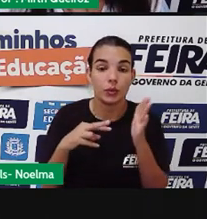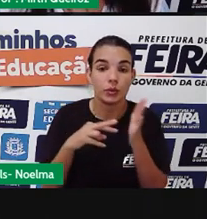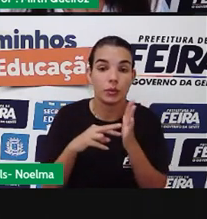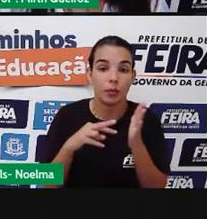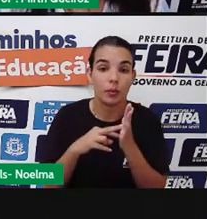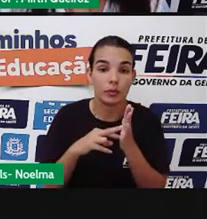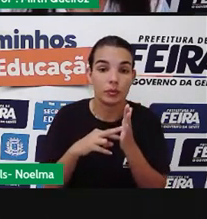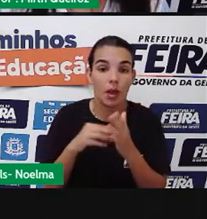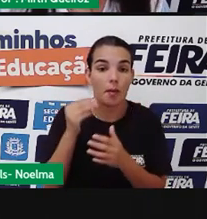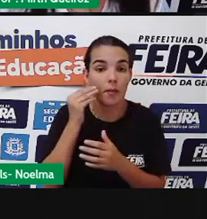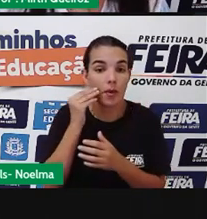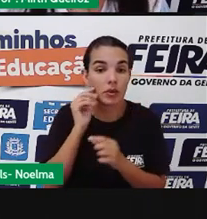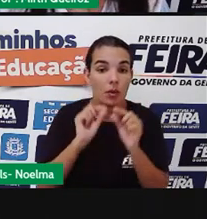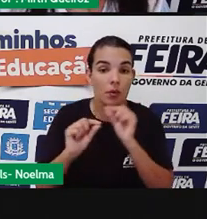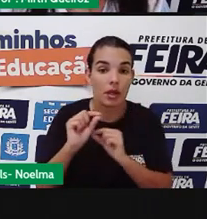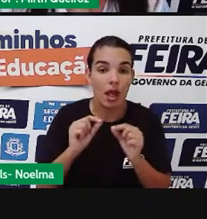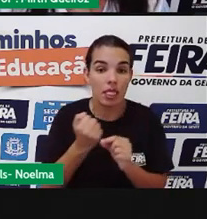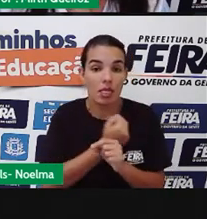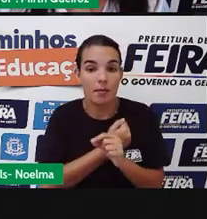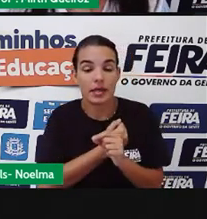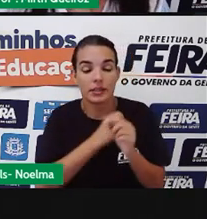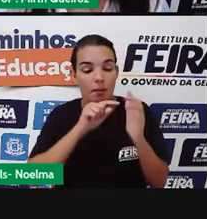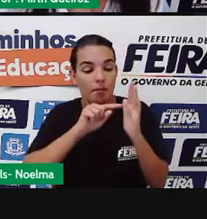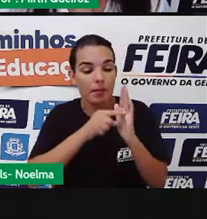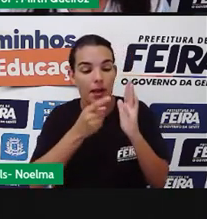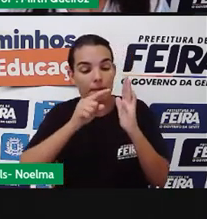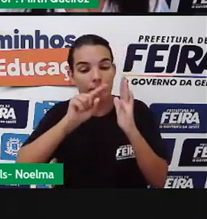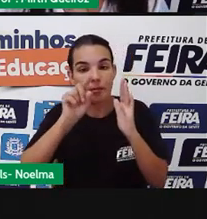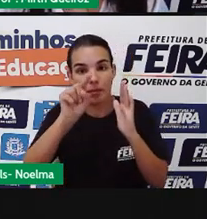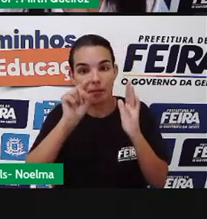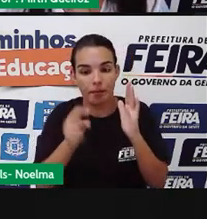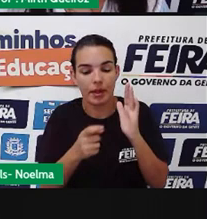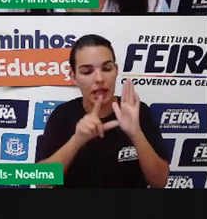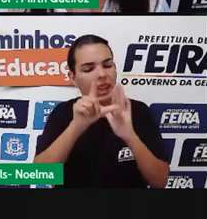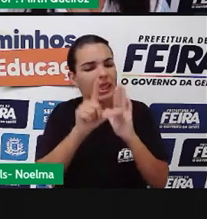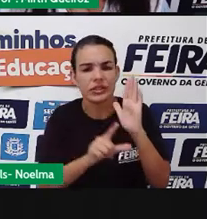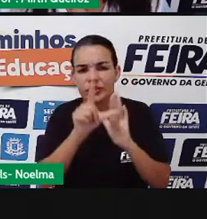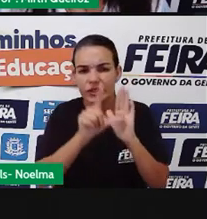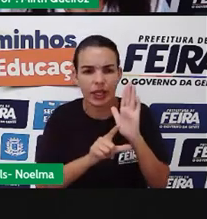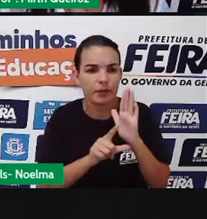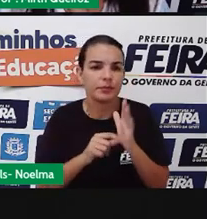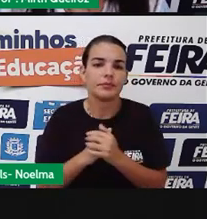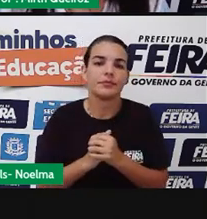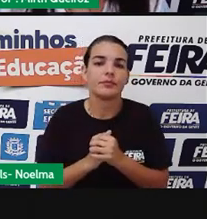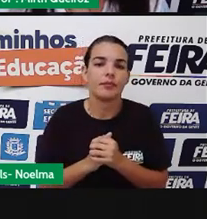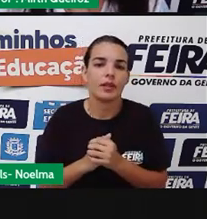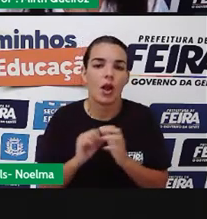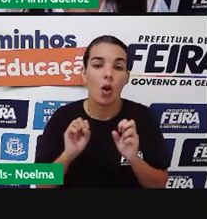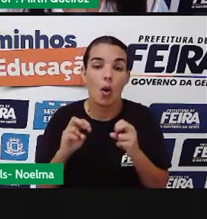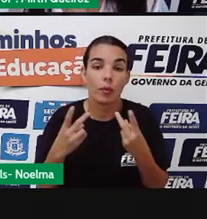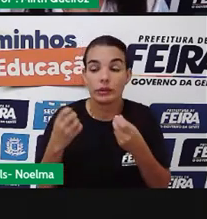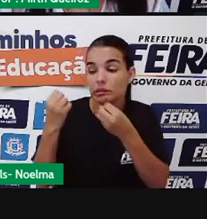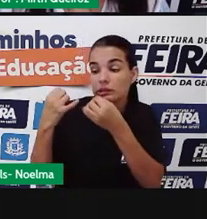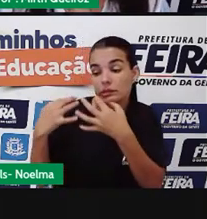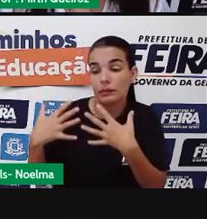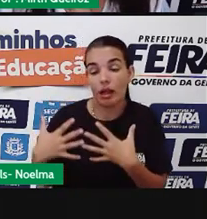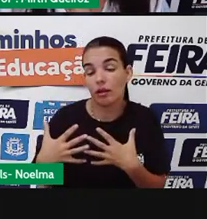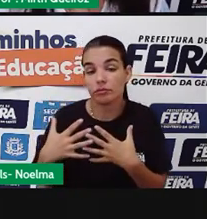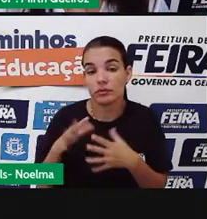Uma enumeração, quando a gente vai enumerar, listar alguma coisa, ou um esclarecimento. Por